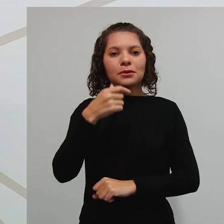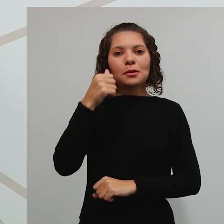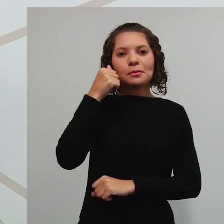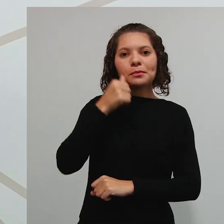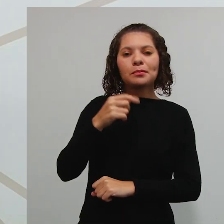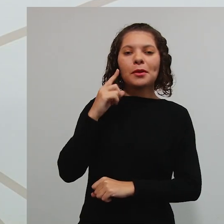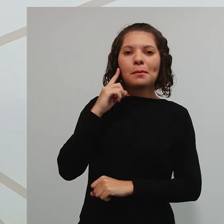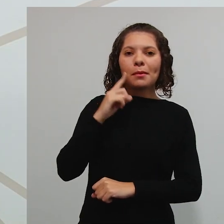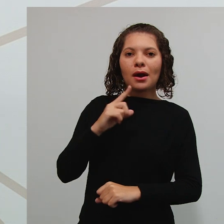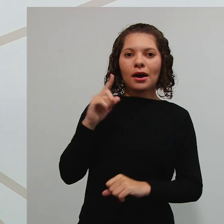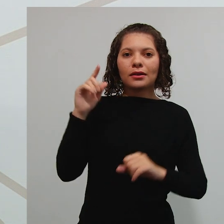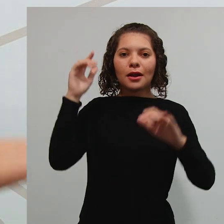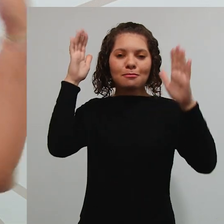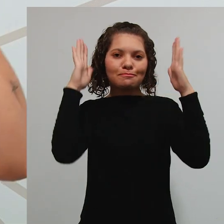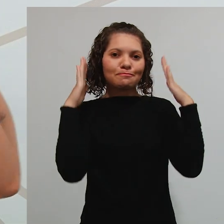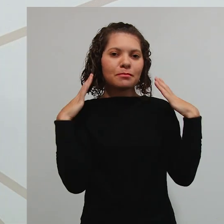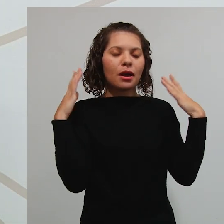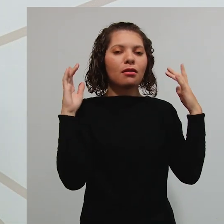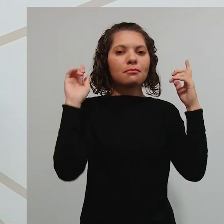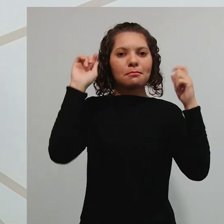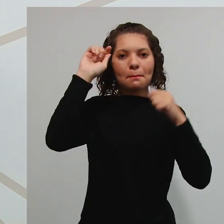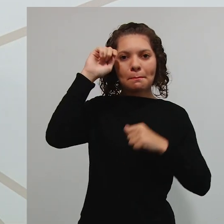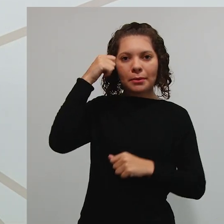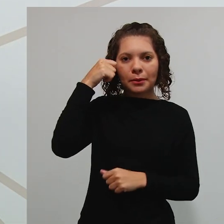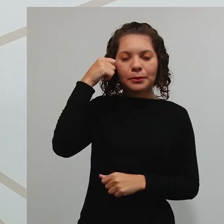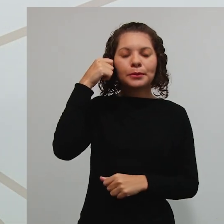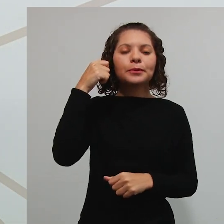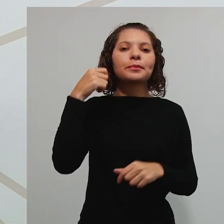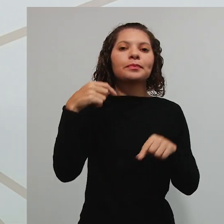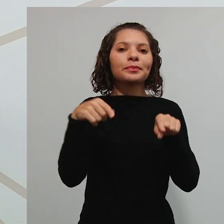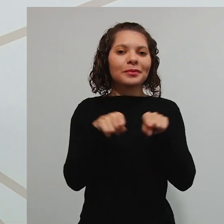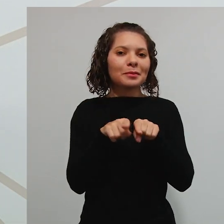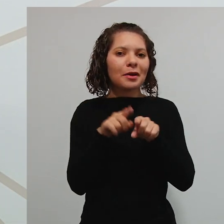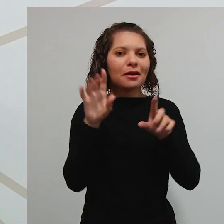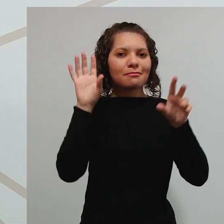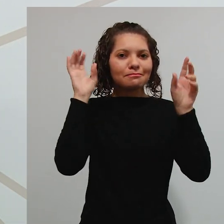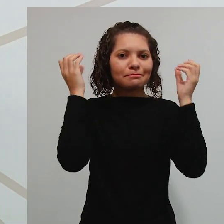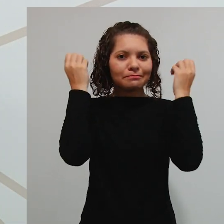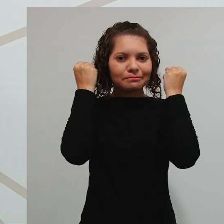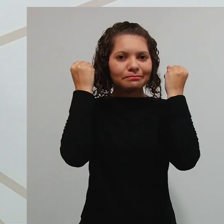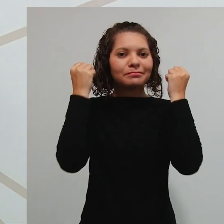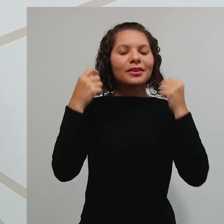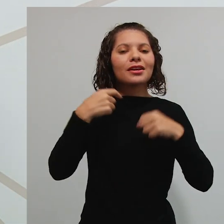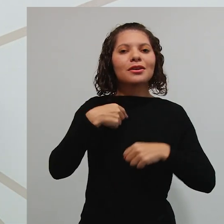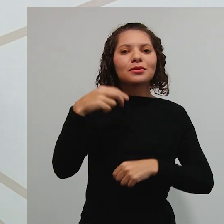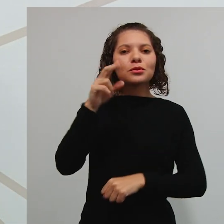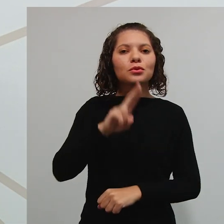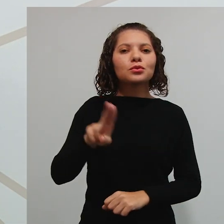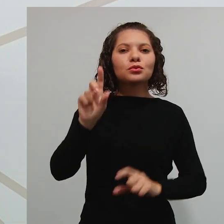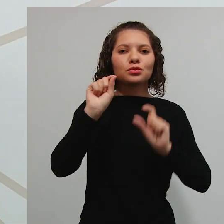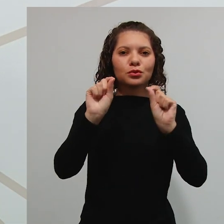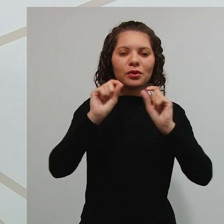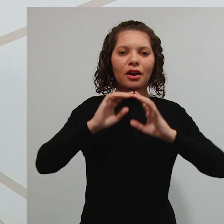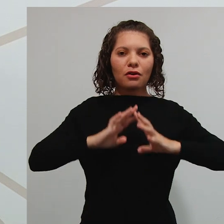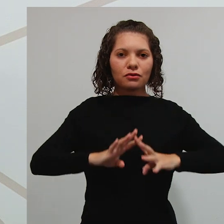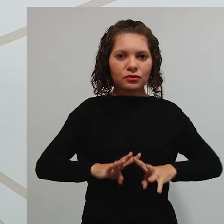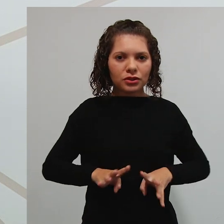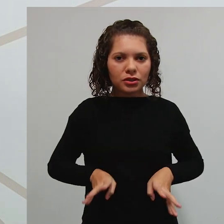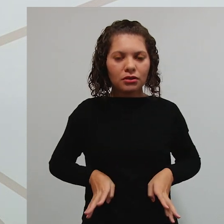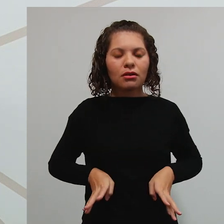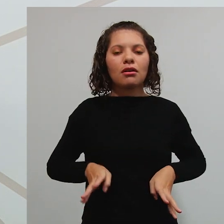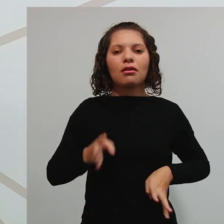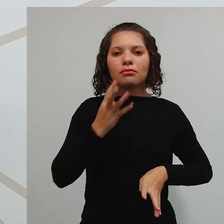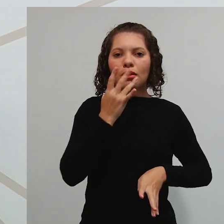de cabelos pretos, na altura do ombro, estão em Maria Chiquinha, estou com um vestido de